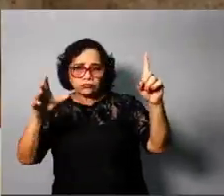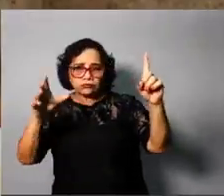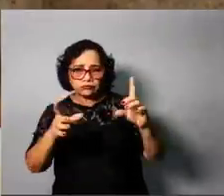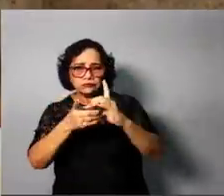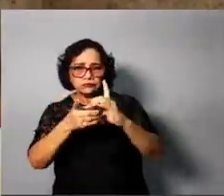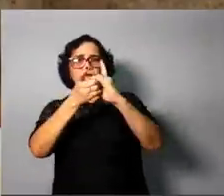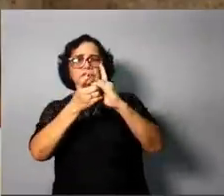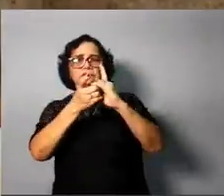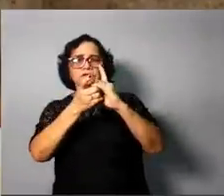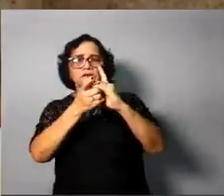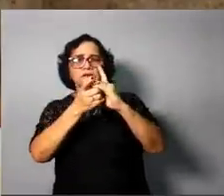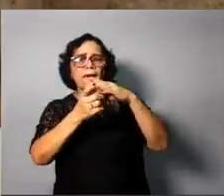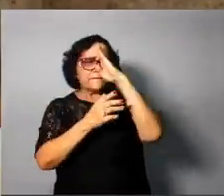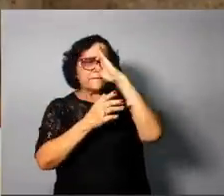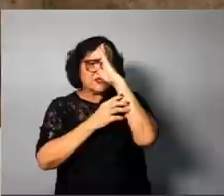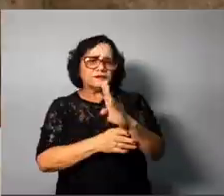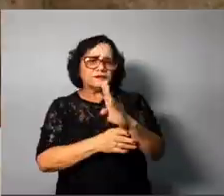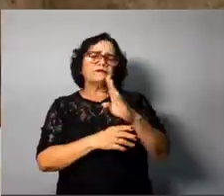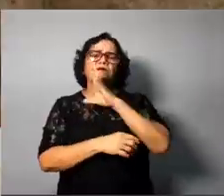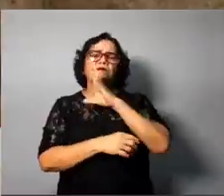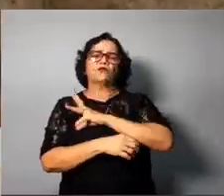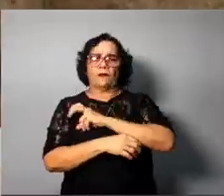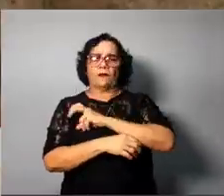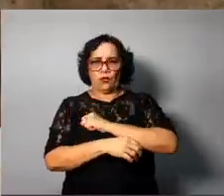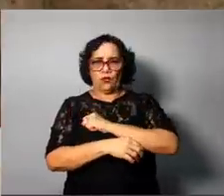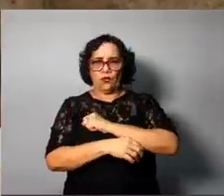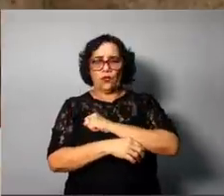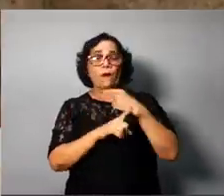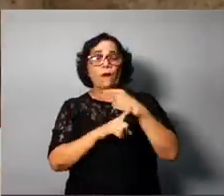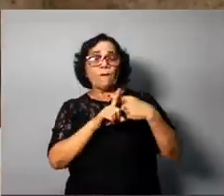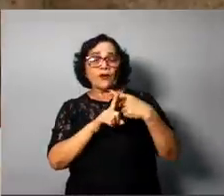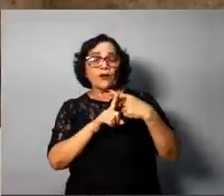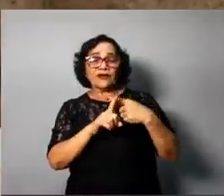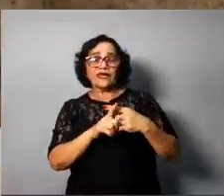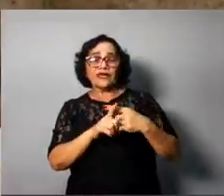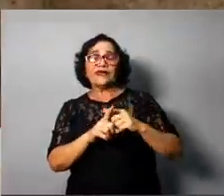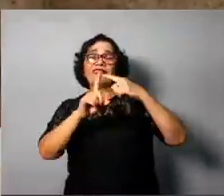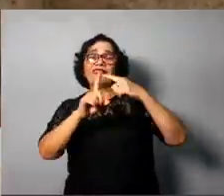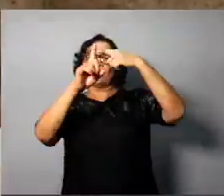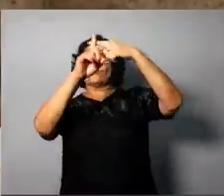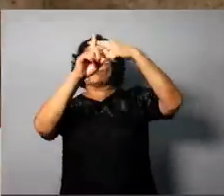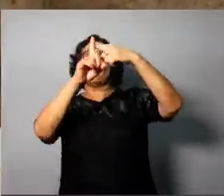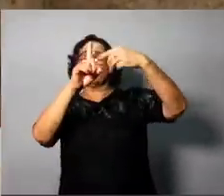do seu lado aberto, jorrou sangue e água.